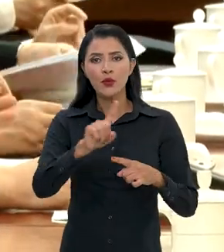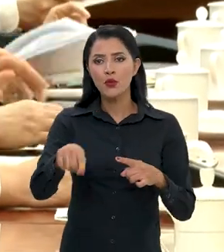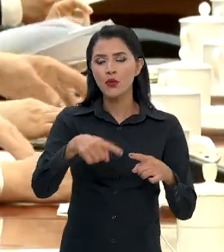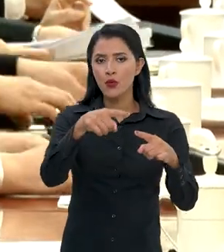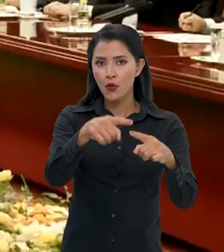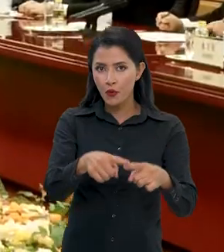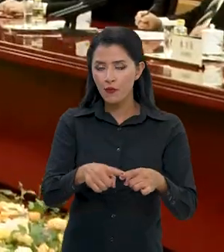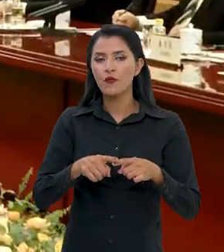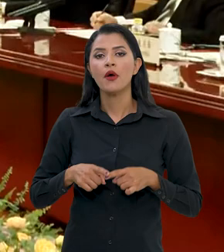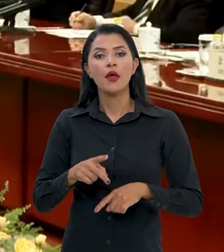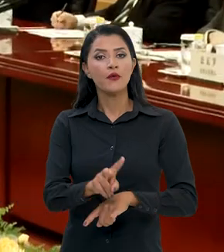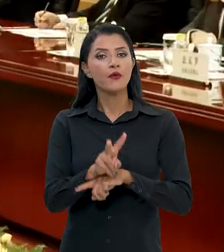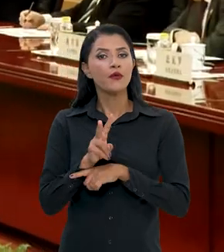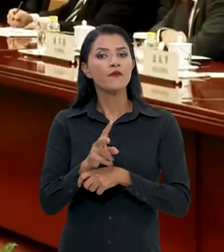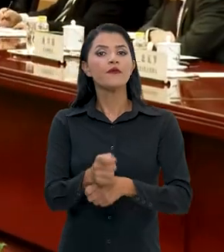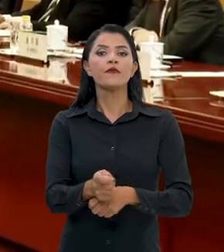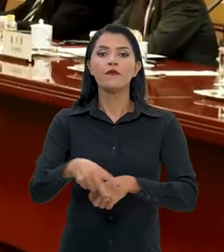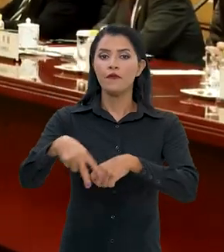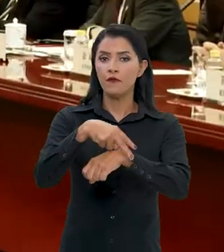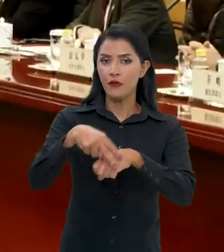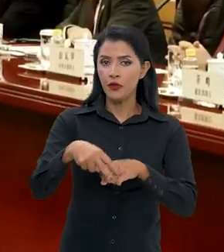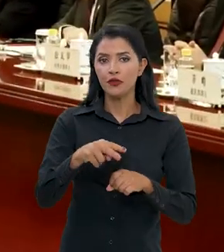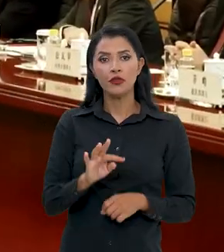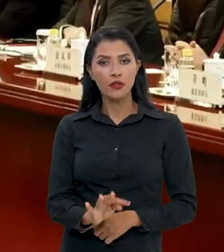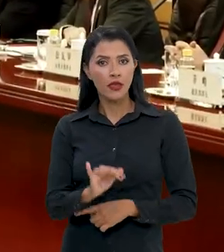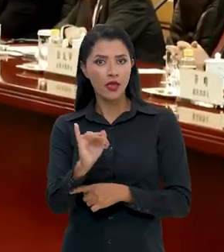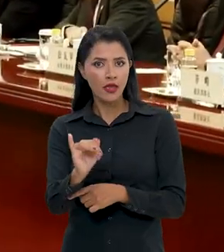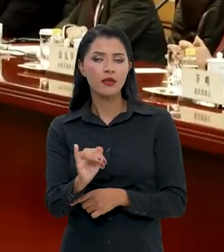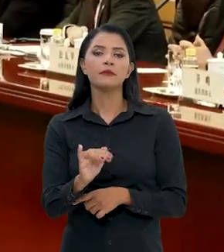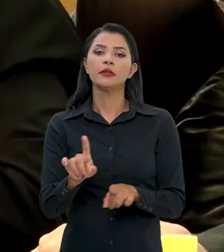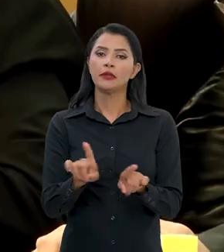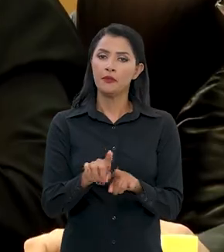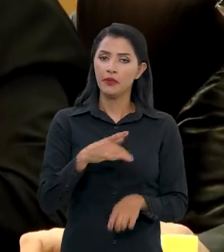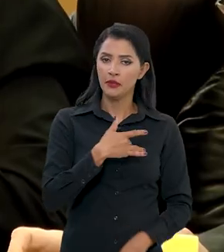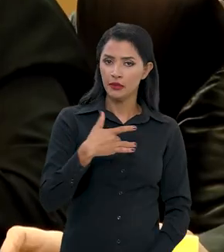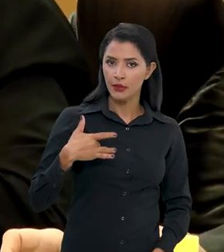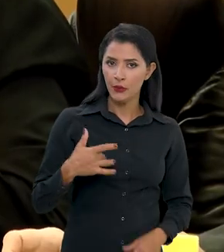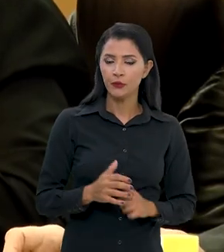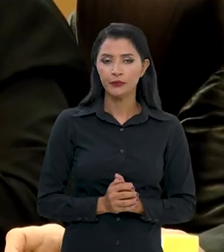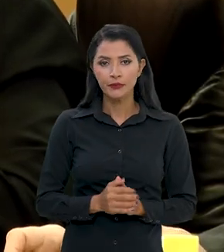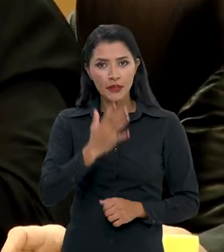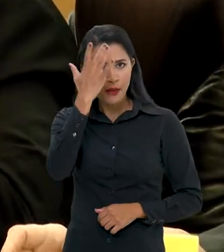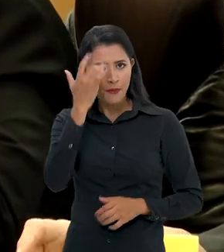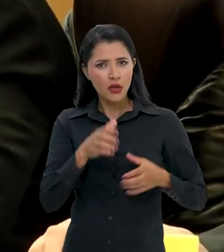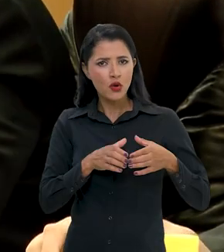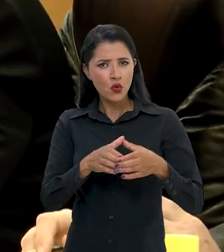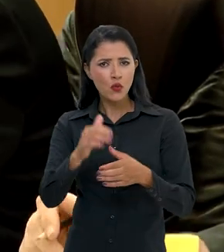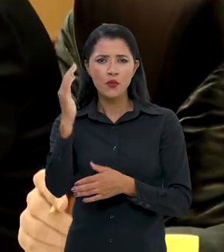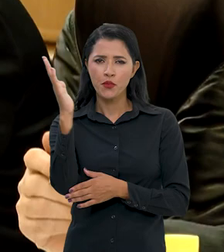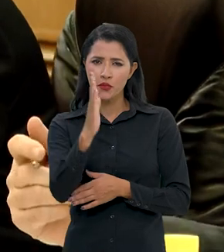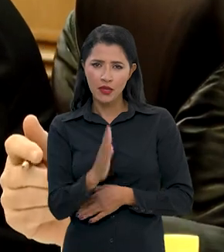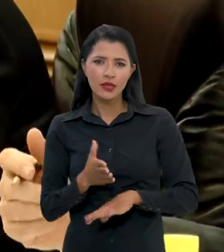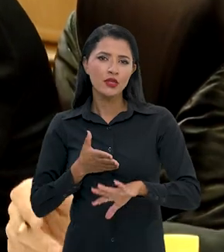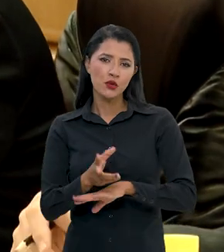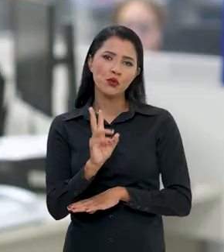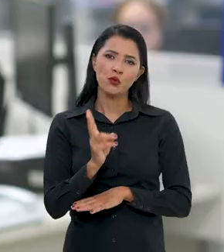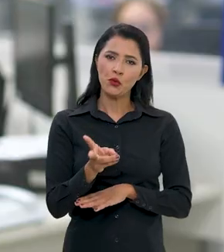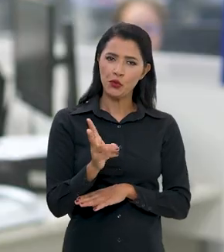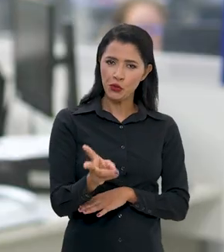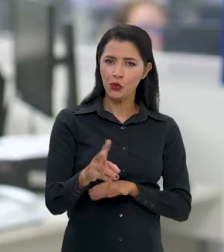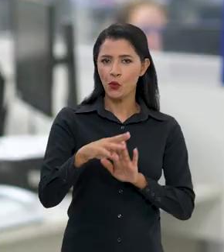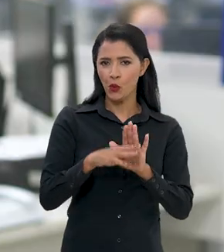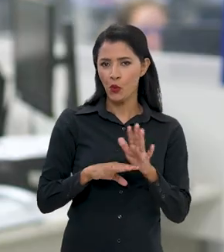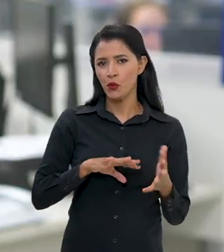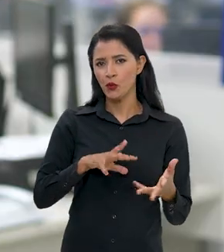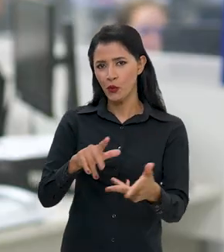energia renováveis, linhas de crédito verde, tecnologia da informação e saúde. E amanhã, a comitiva brasileira